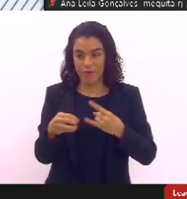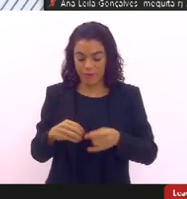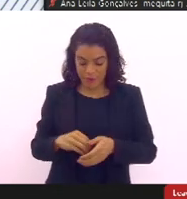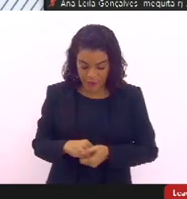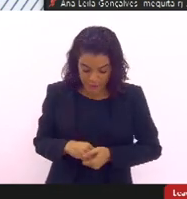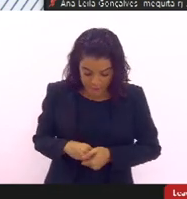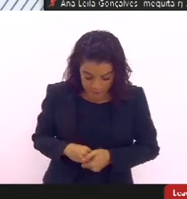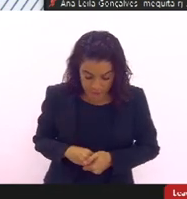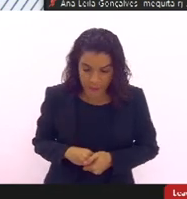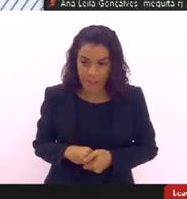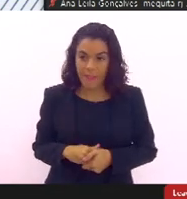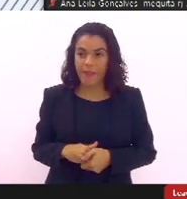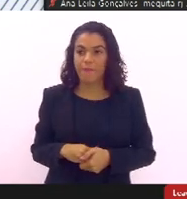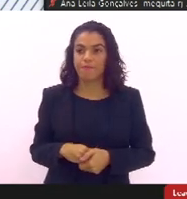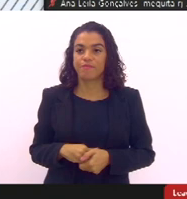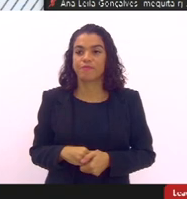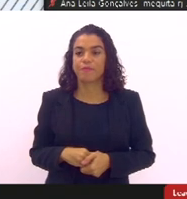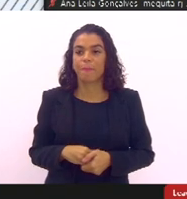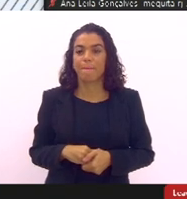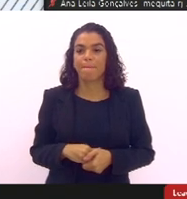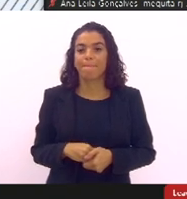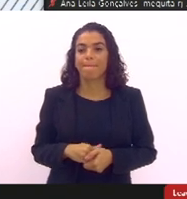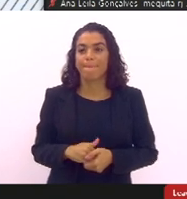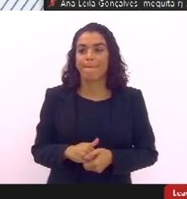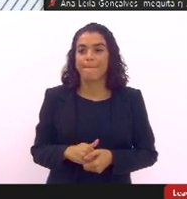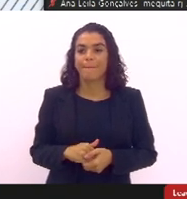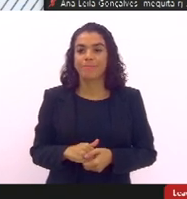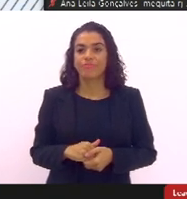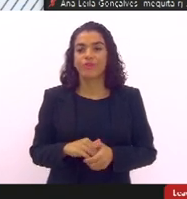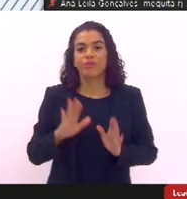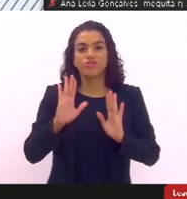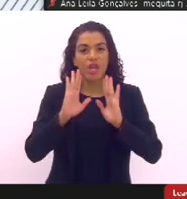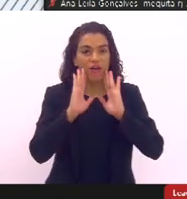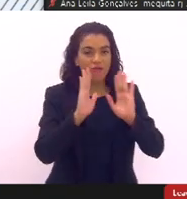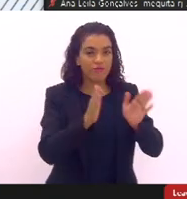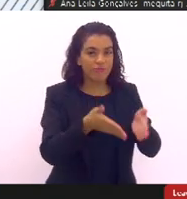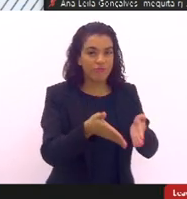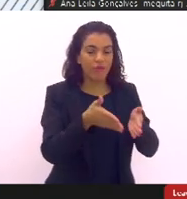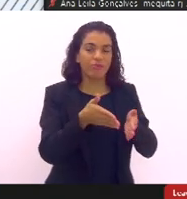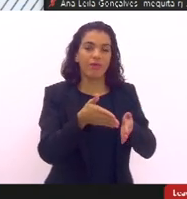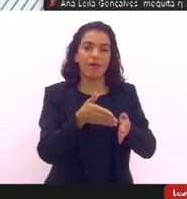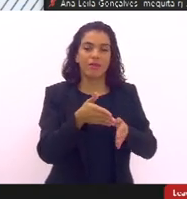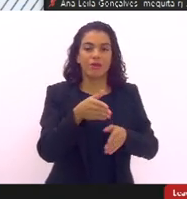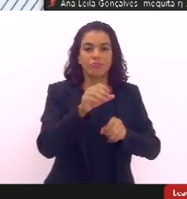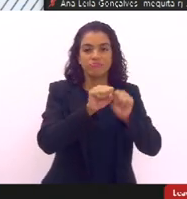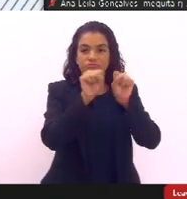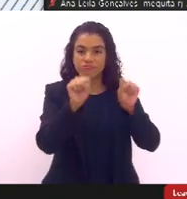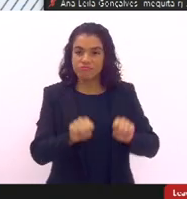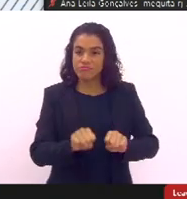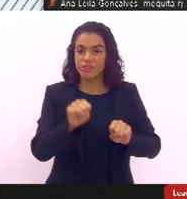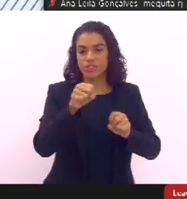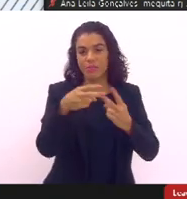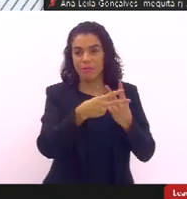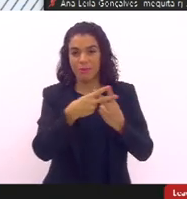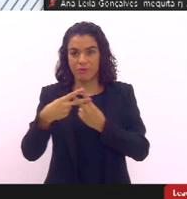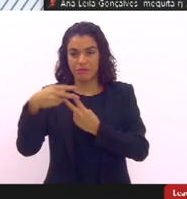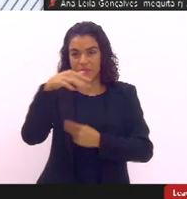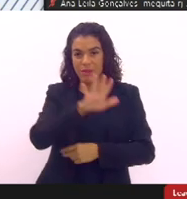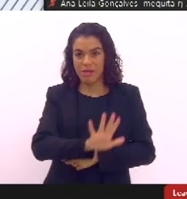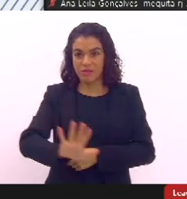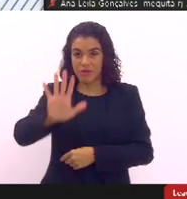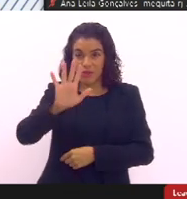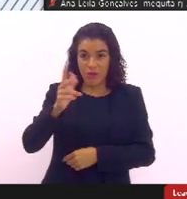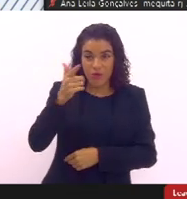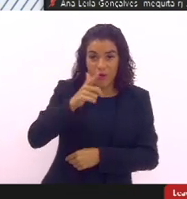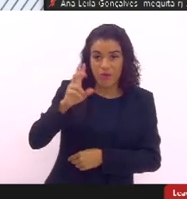Obrigada, tá, Márcia, pela sua colocação. Já direcionado ao Sistema Penitenciário Nacional. Deputado,